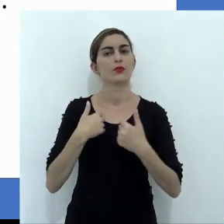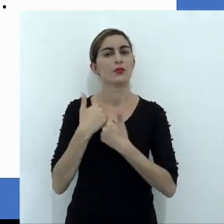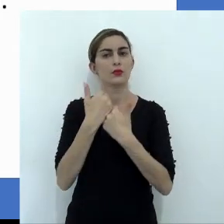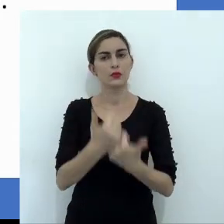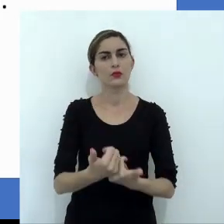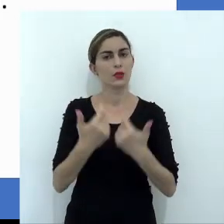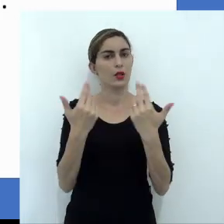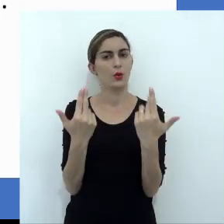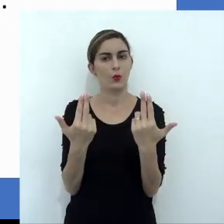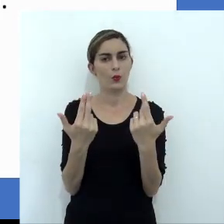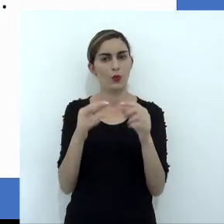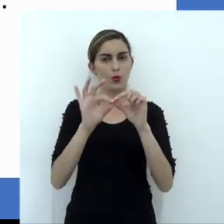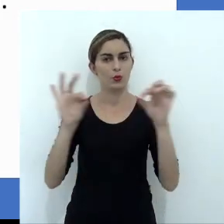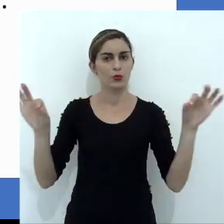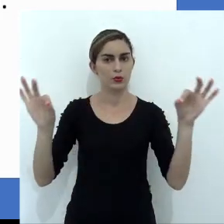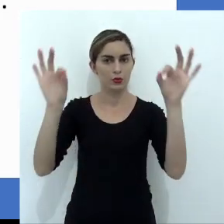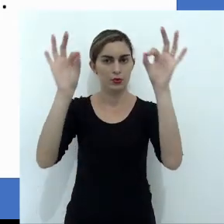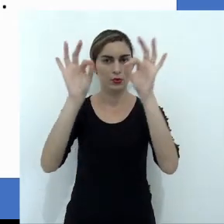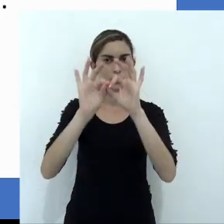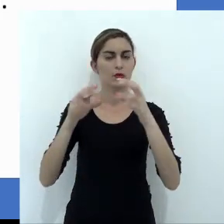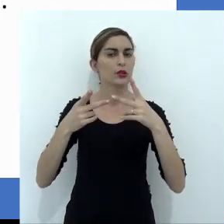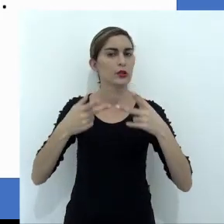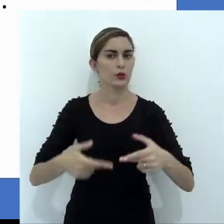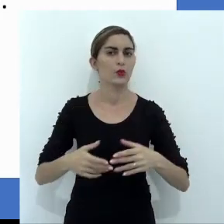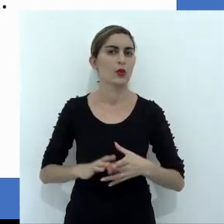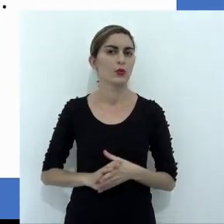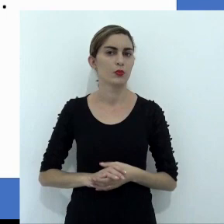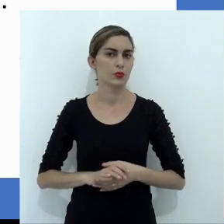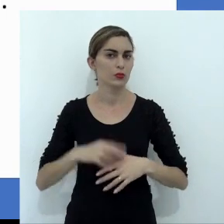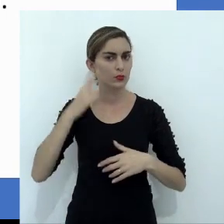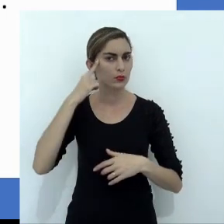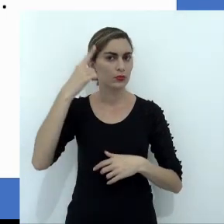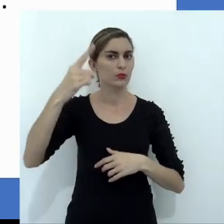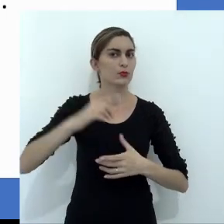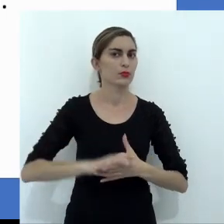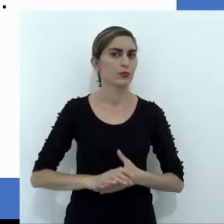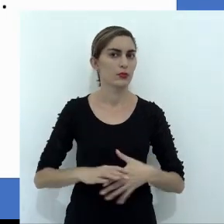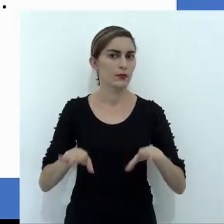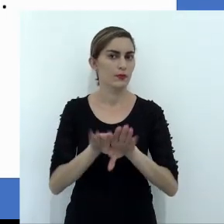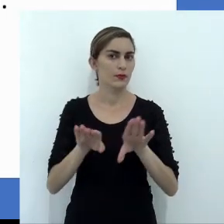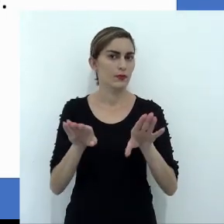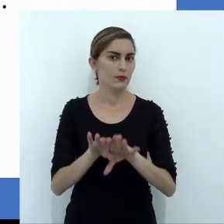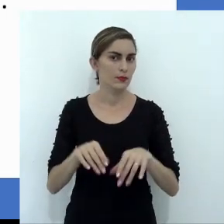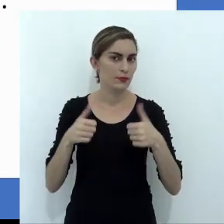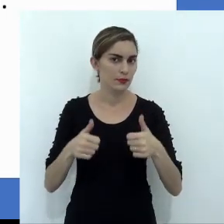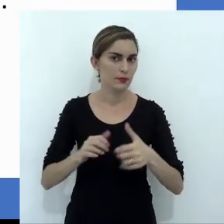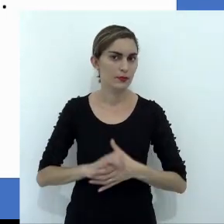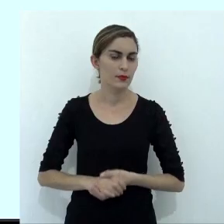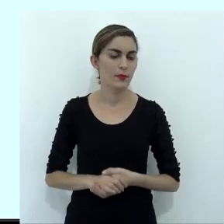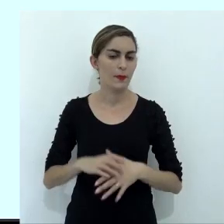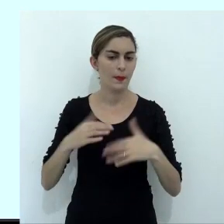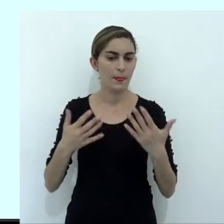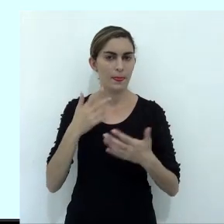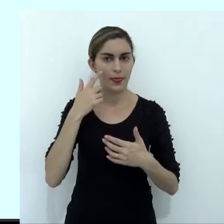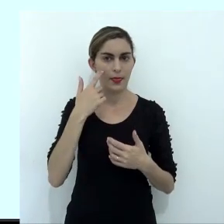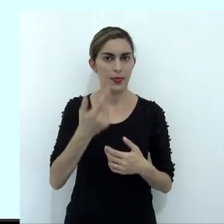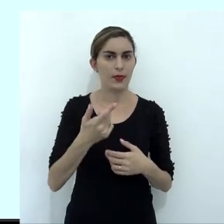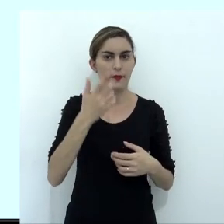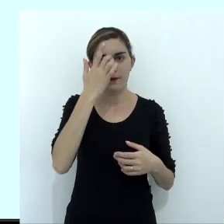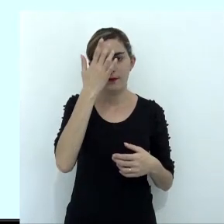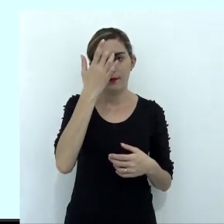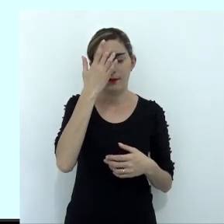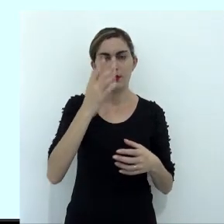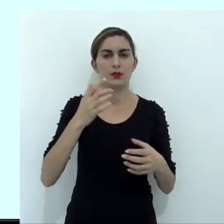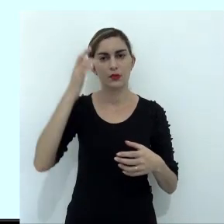elas representam o mesmo tamanho. Então essa é exatamente a ideia de frações equivalentes. Beleza, galera? Então agora fica mais fácil a